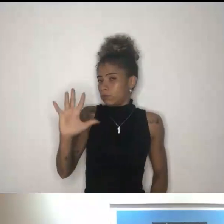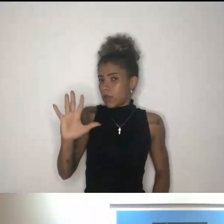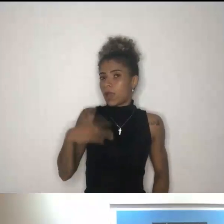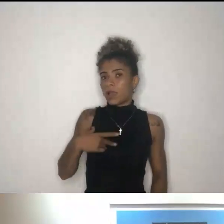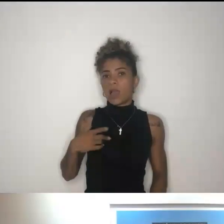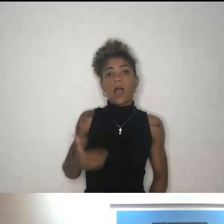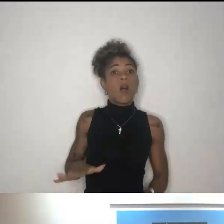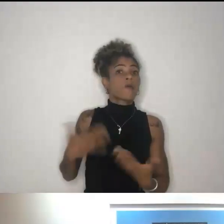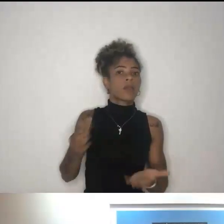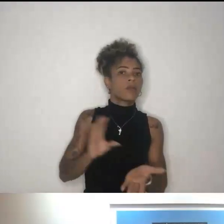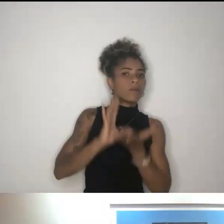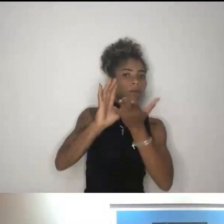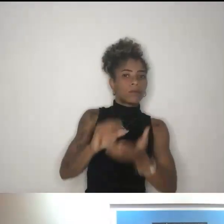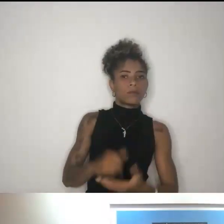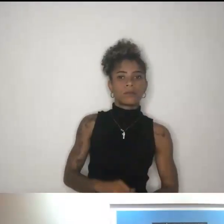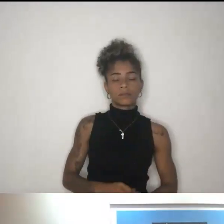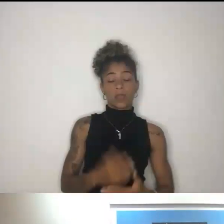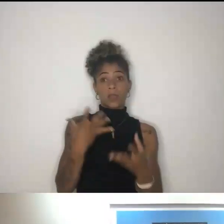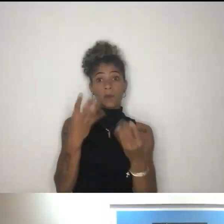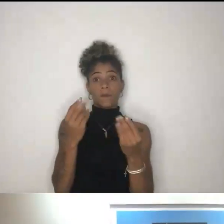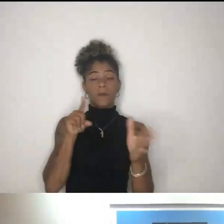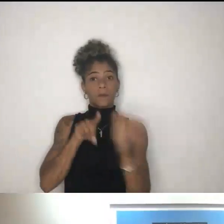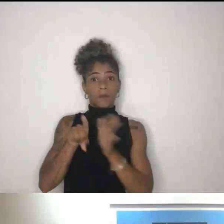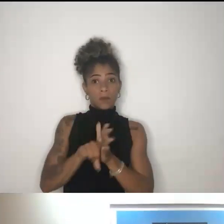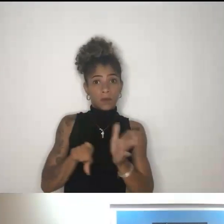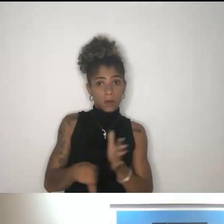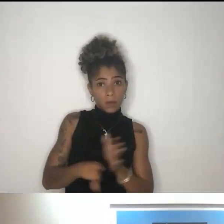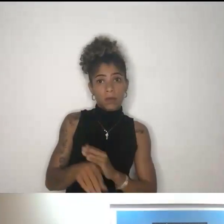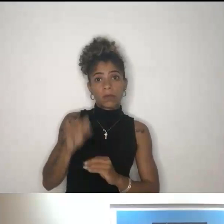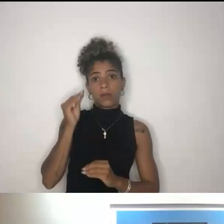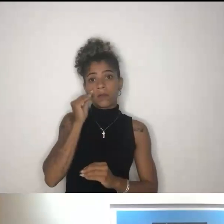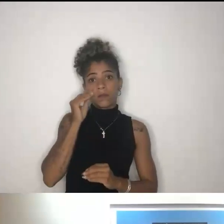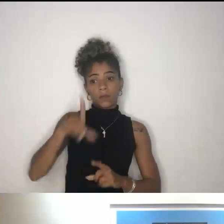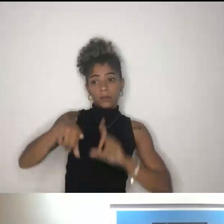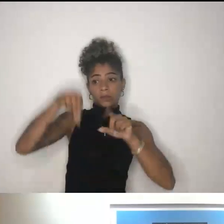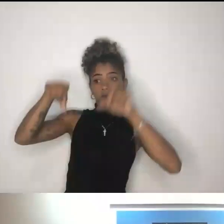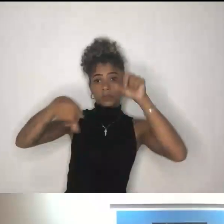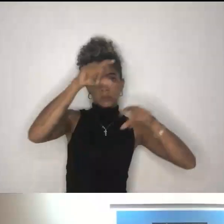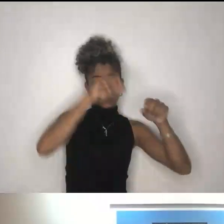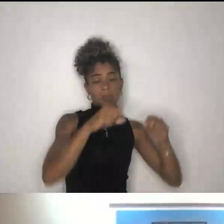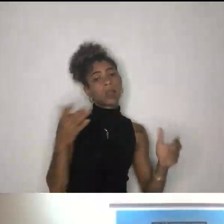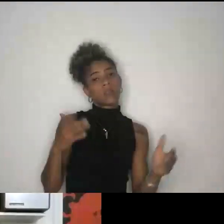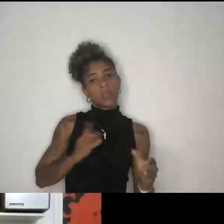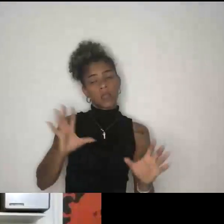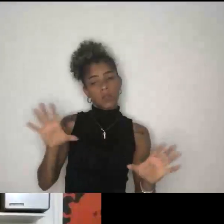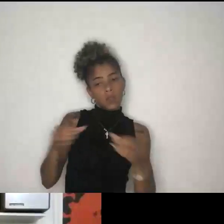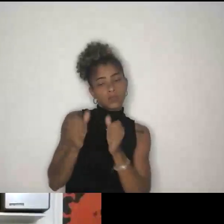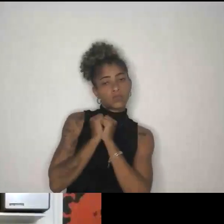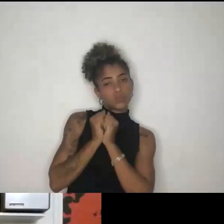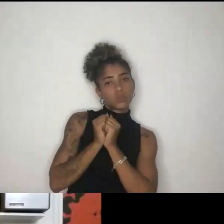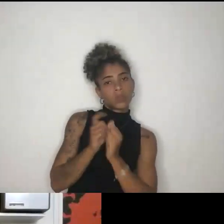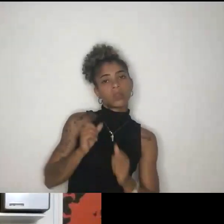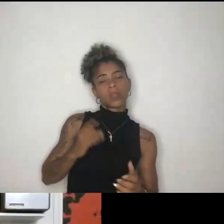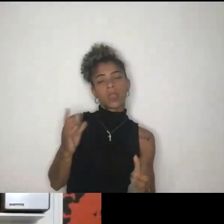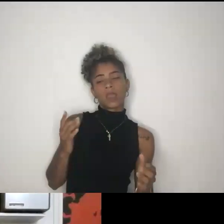Olha tem muita pergunta aqui eu vou meio que quase sortear e tem umas eu agropeia aqui que tem a ver